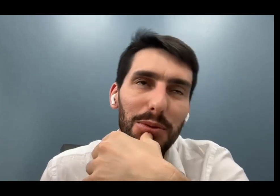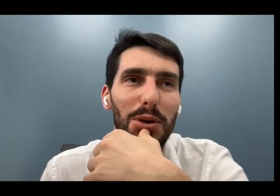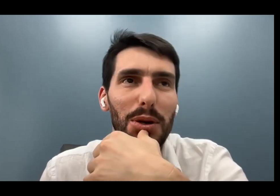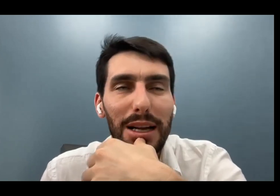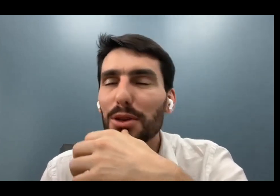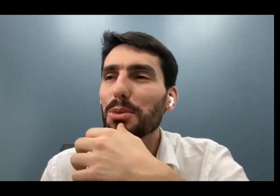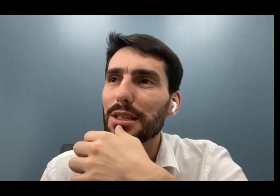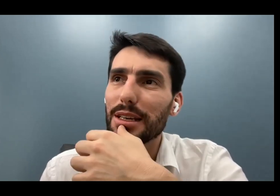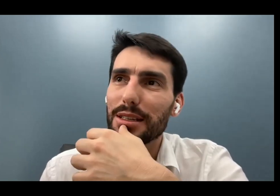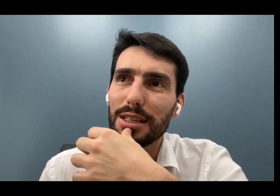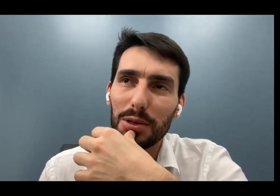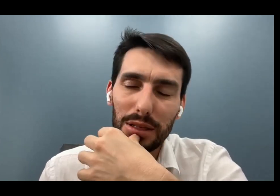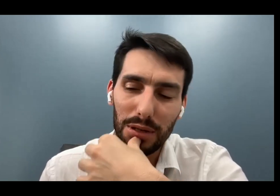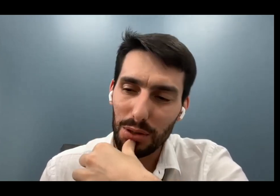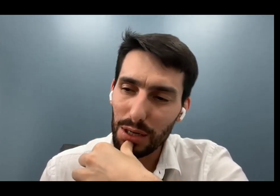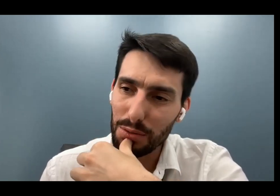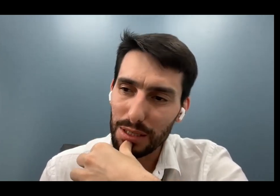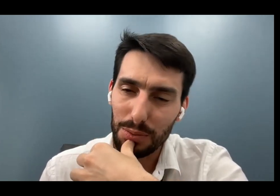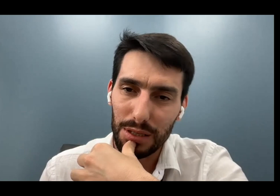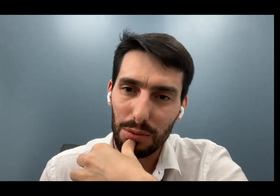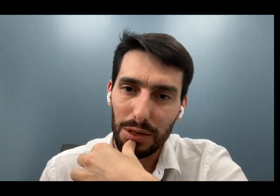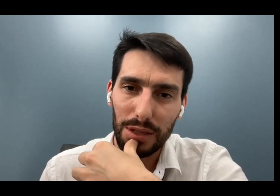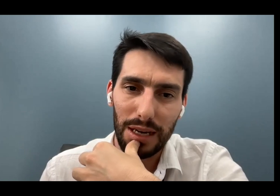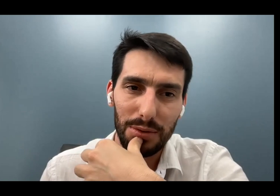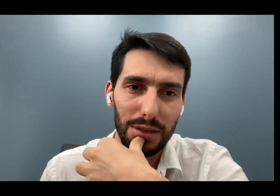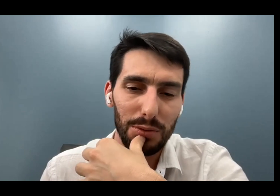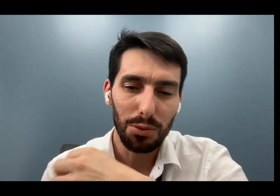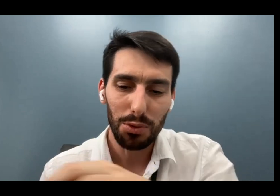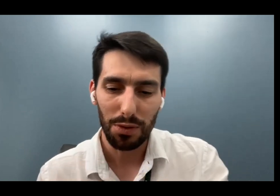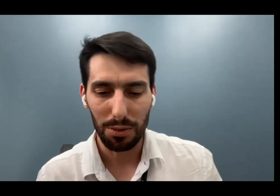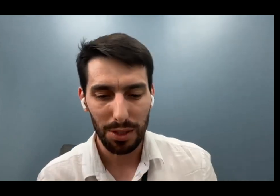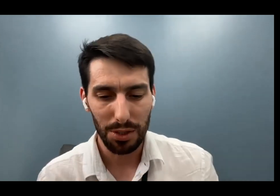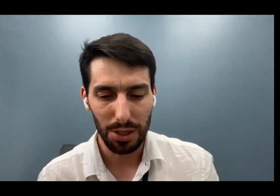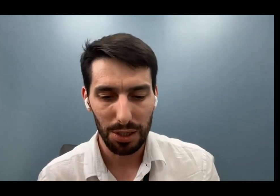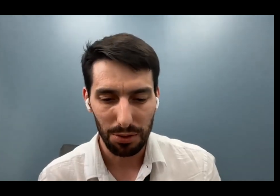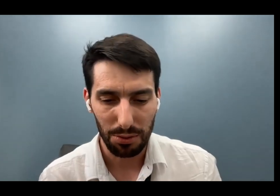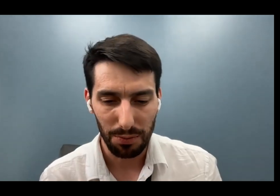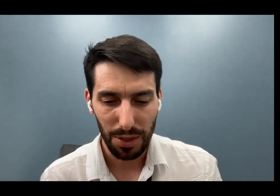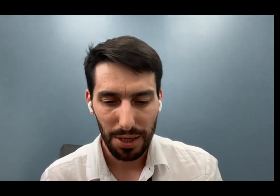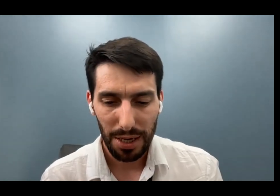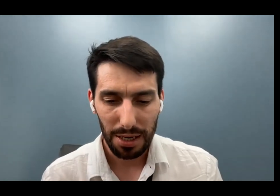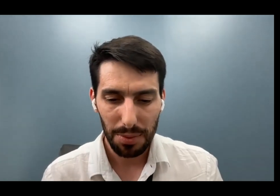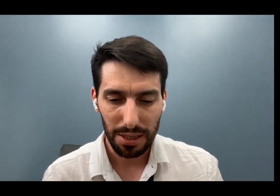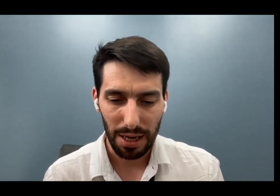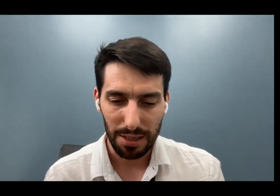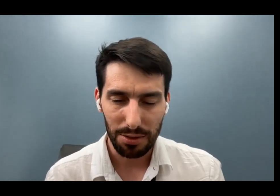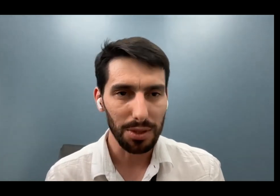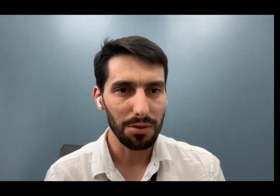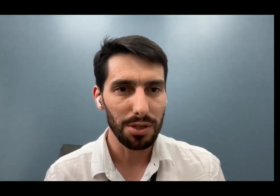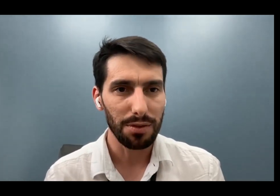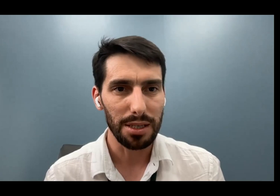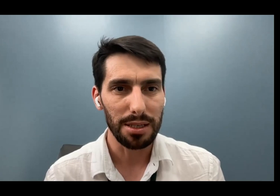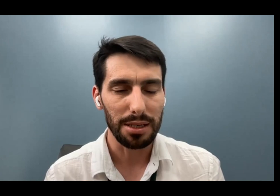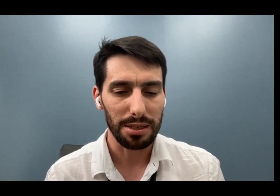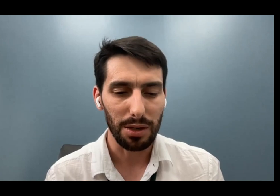já vem sendo colocado como um desregulador endócrino, mas a gente precisa tomar cuidado. Então, um dos fatores de risco